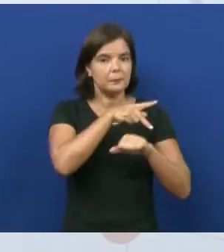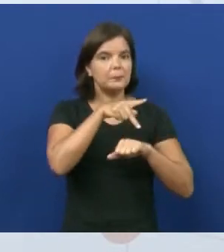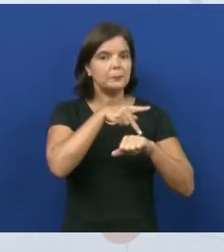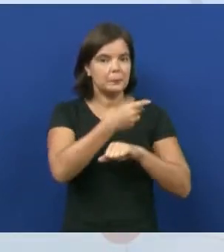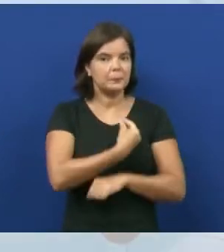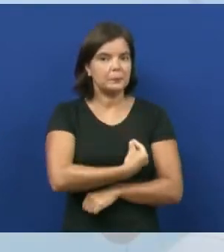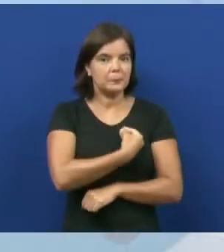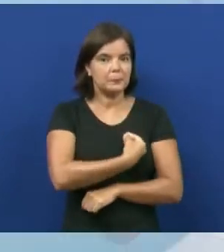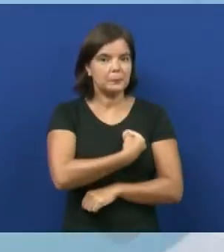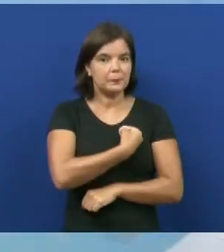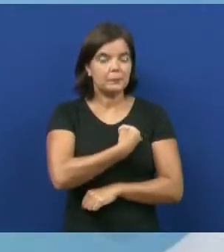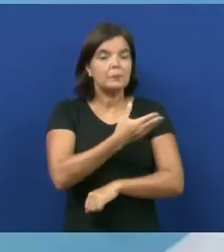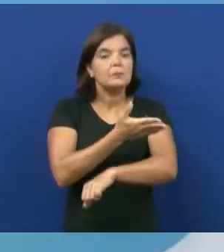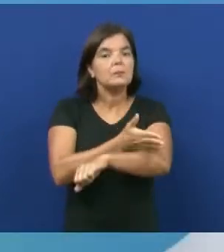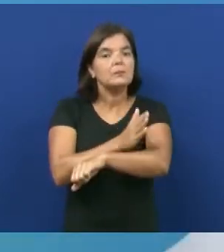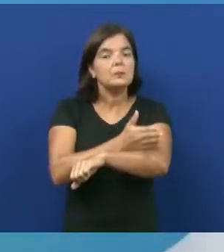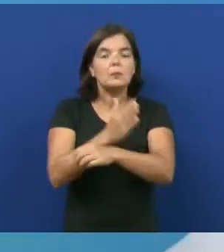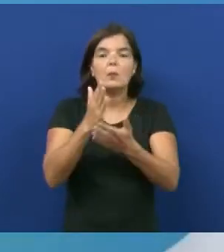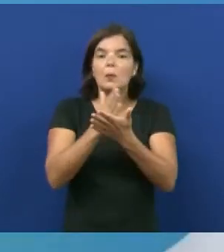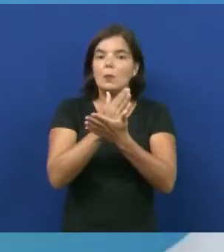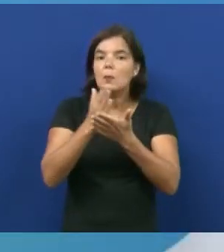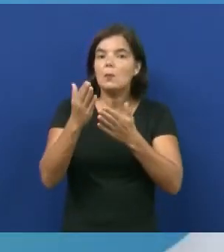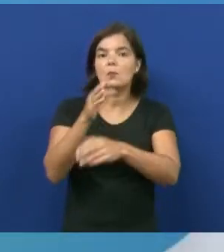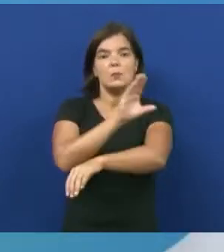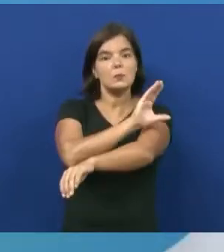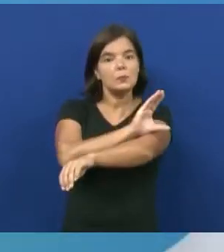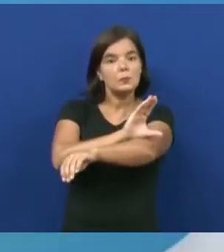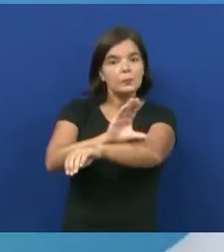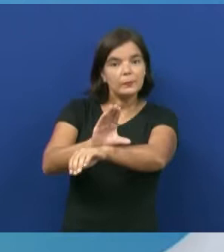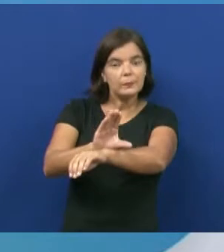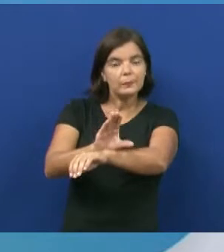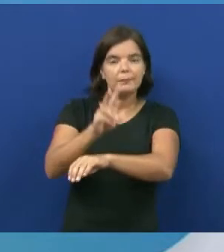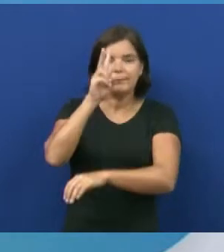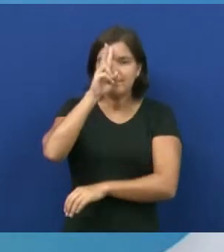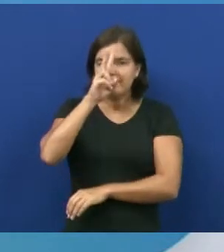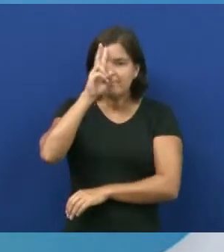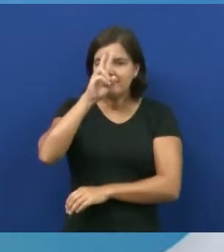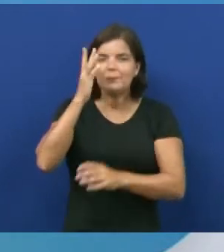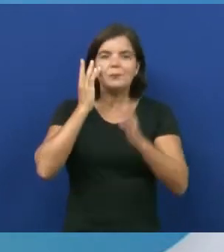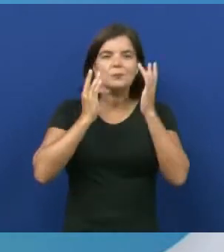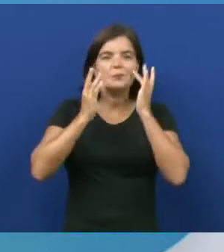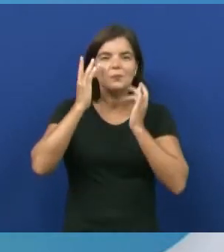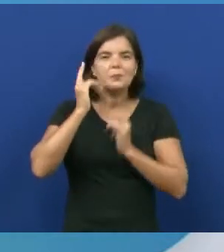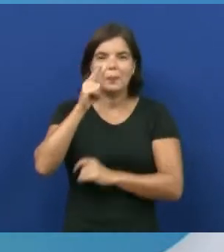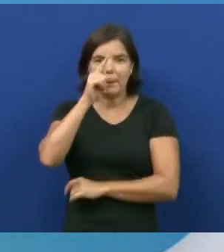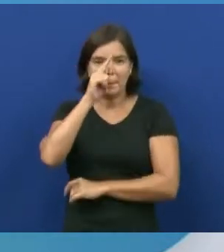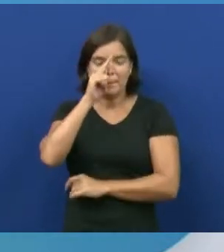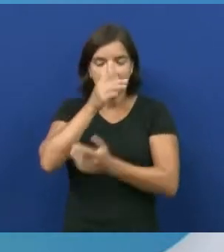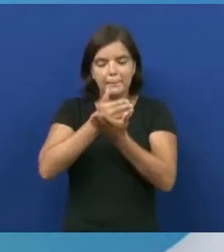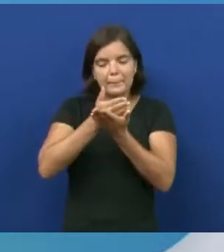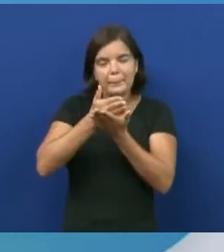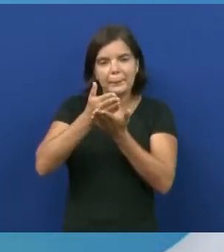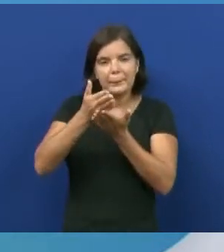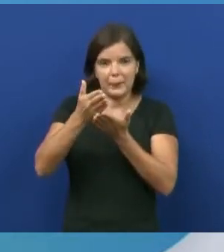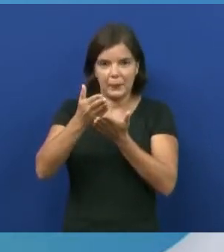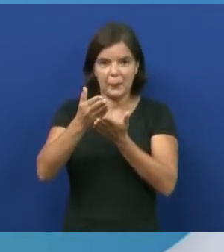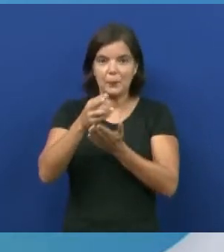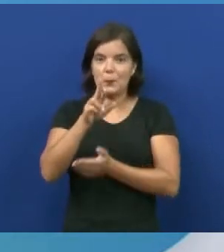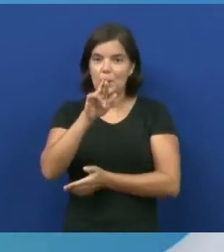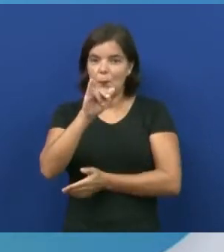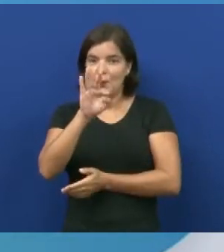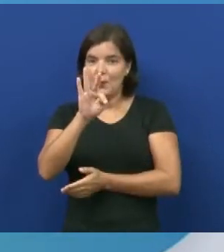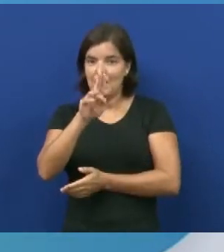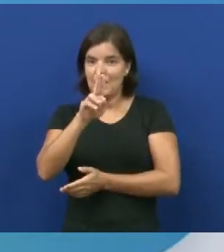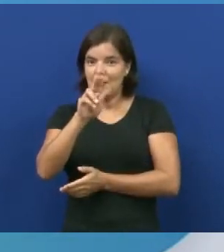região, eles praticavam alguns rituais. Lembram que o teatro grego, ele começa com os rituais?